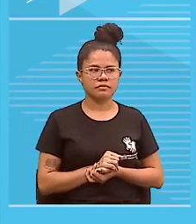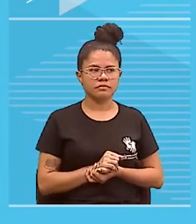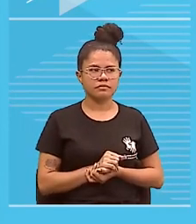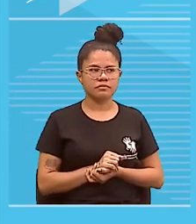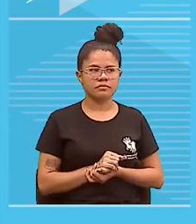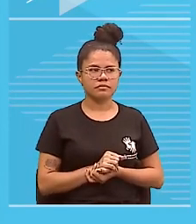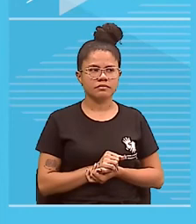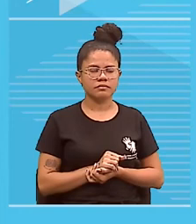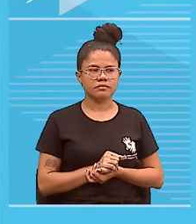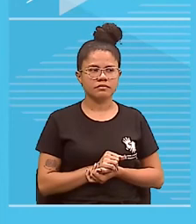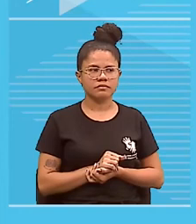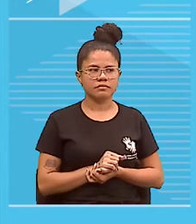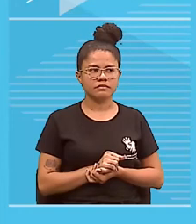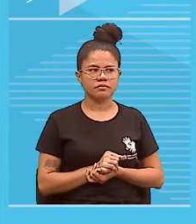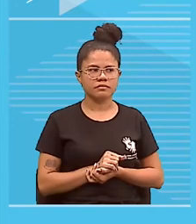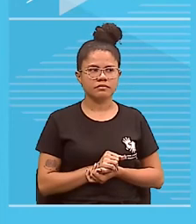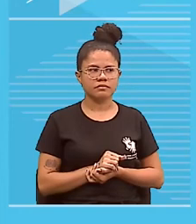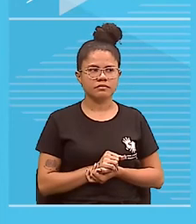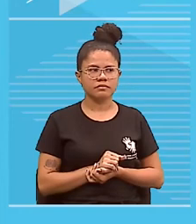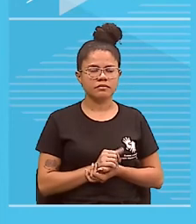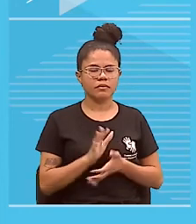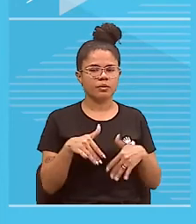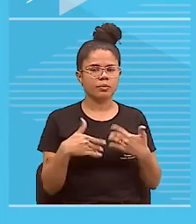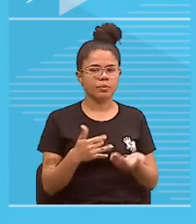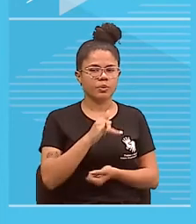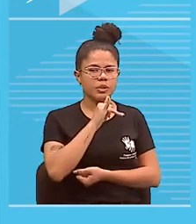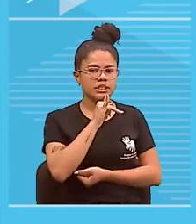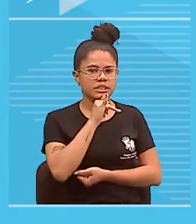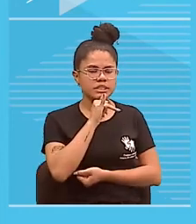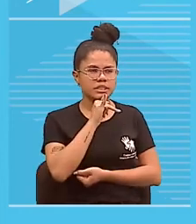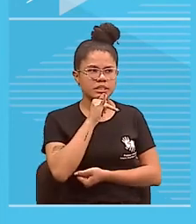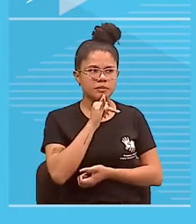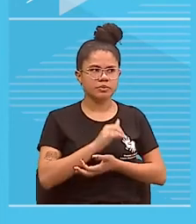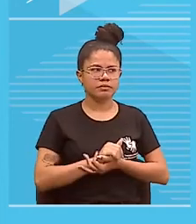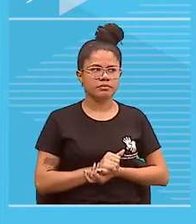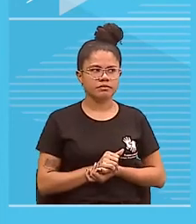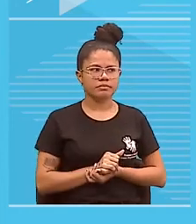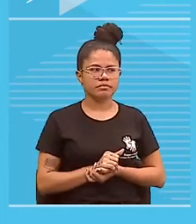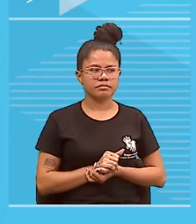os exemplos a Érica ela até já se tem para vocês amido